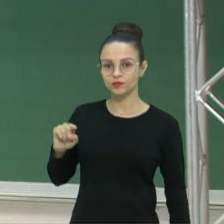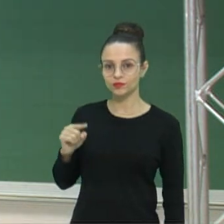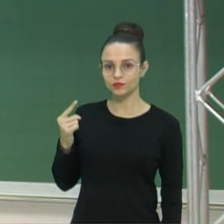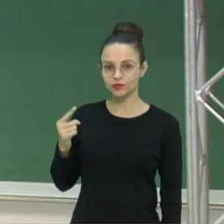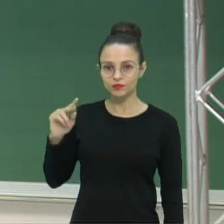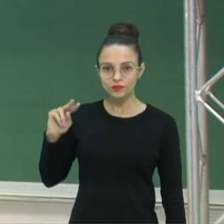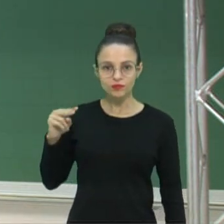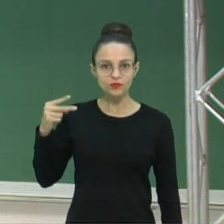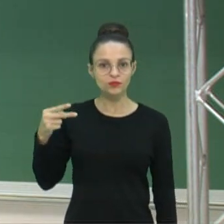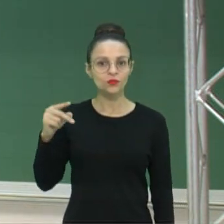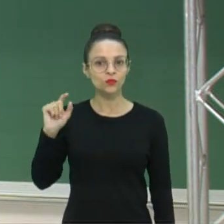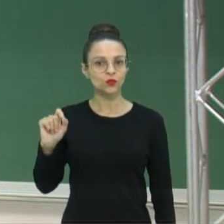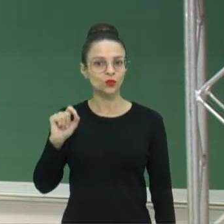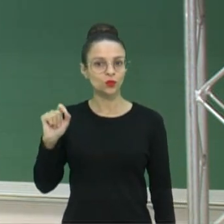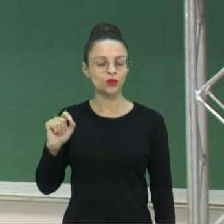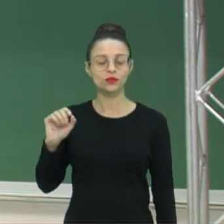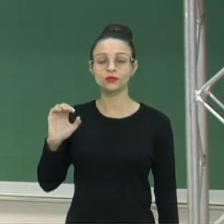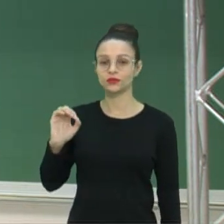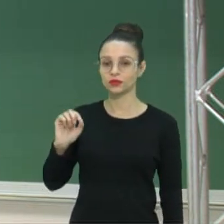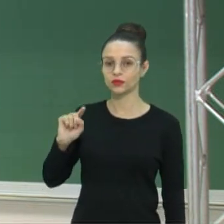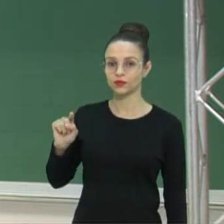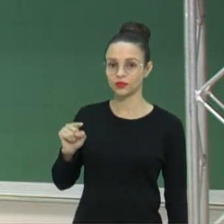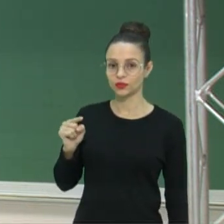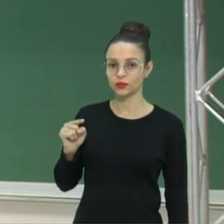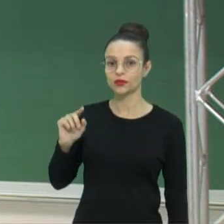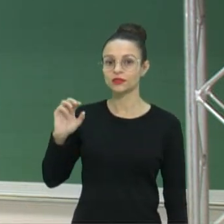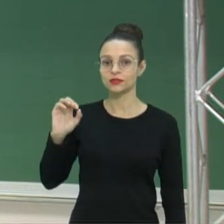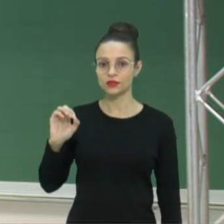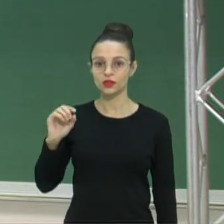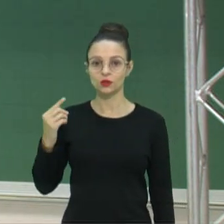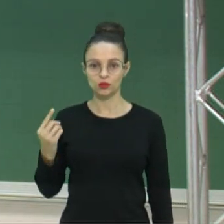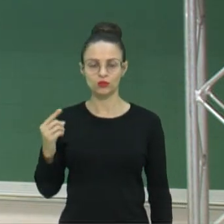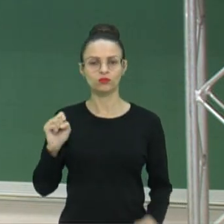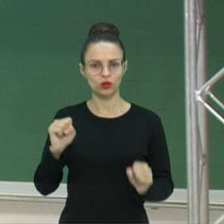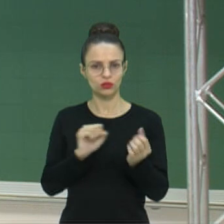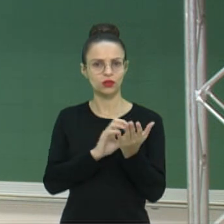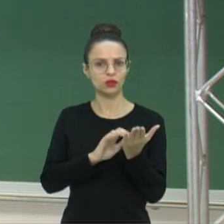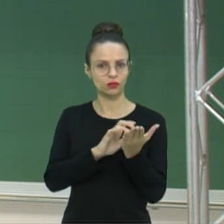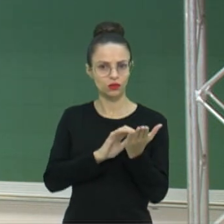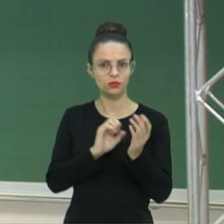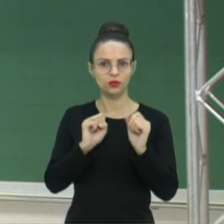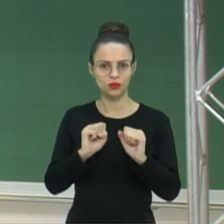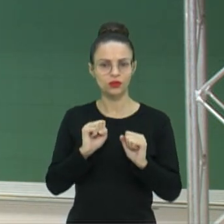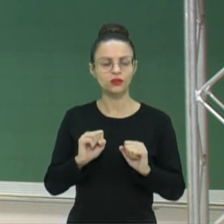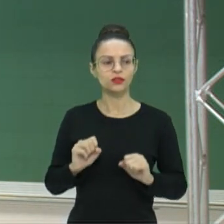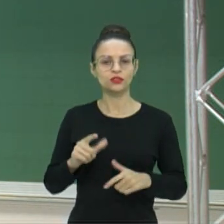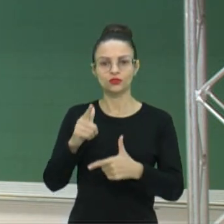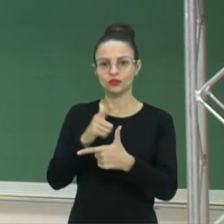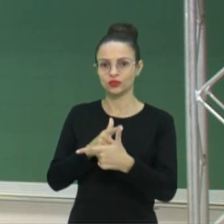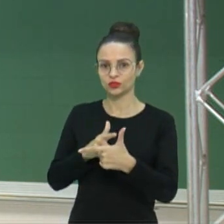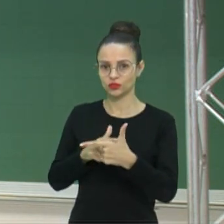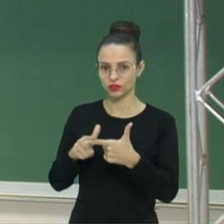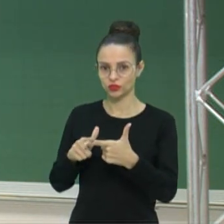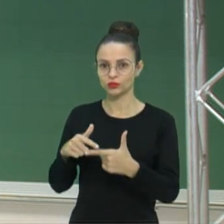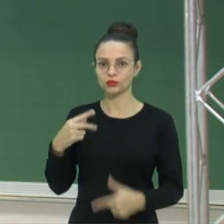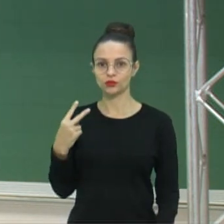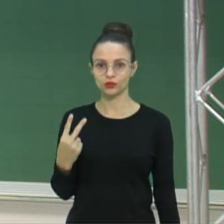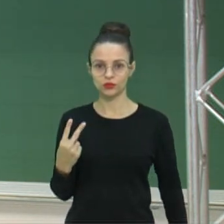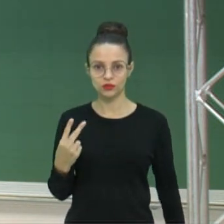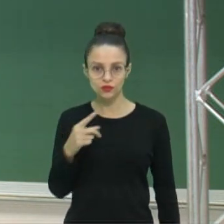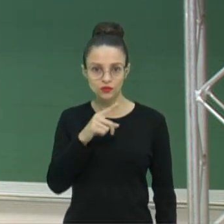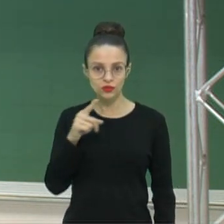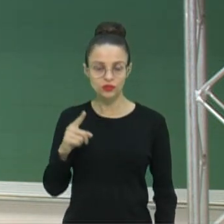quadrado é 0,01. Certo? Pode fazer na calculadora, é isso mesmo. Dividido por 2. Se